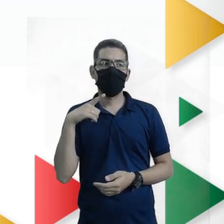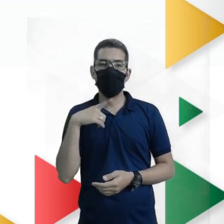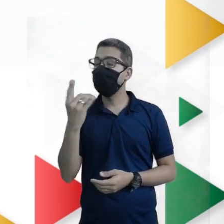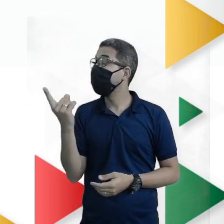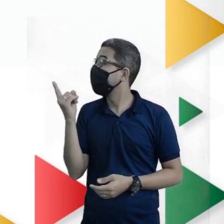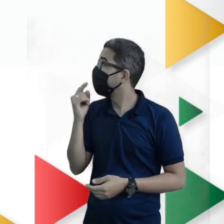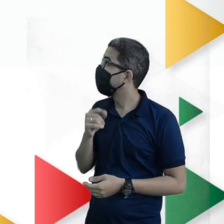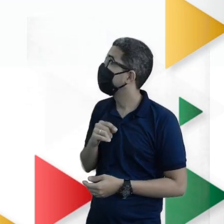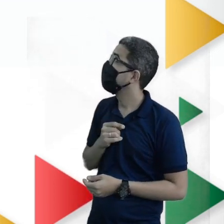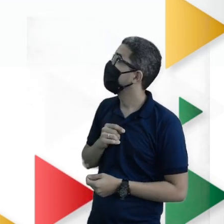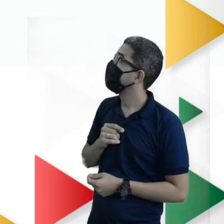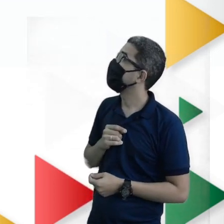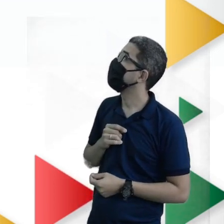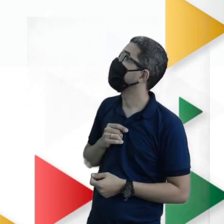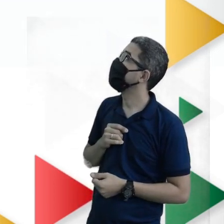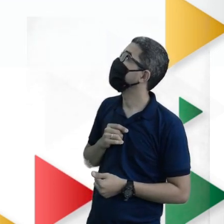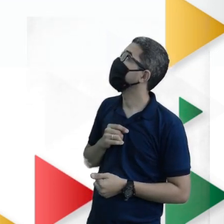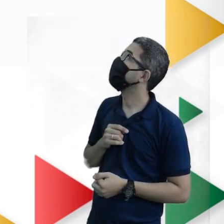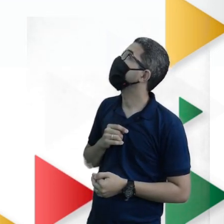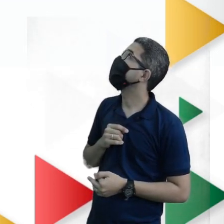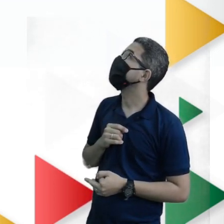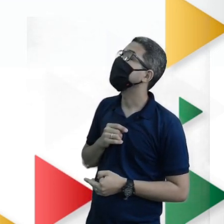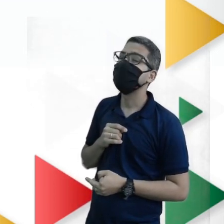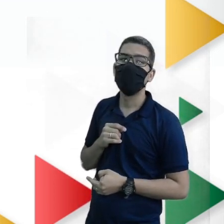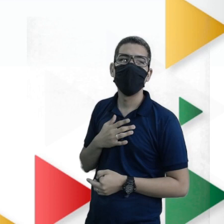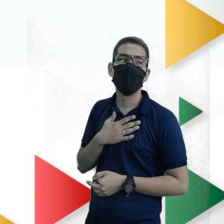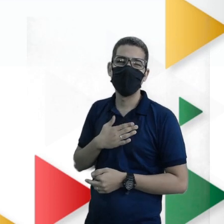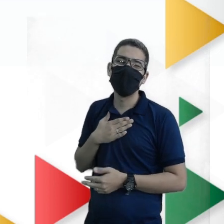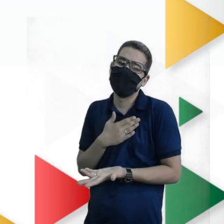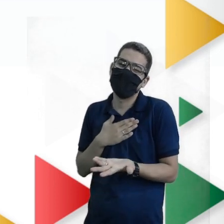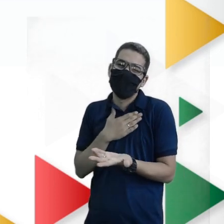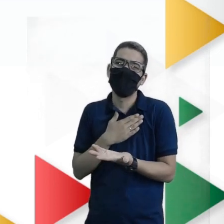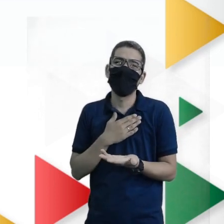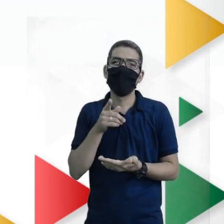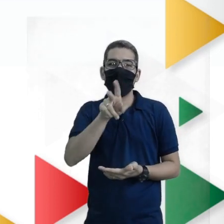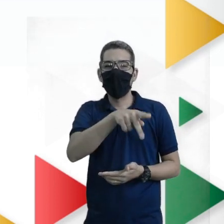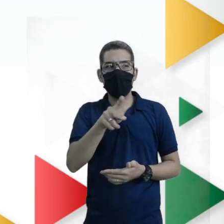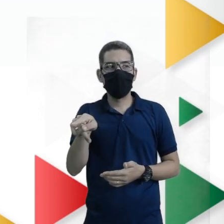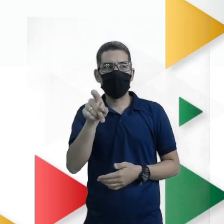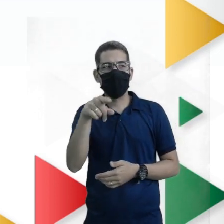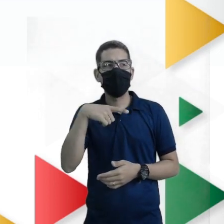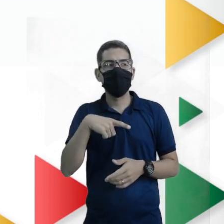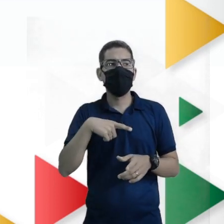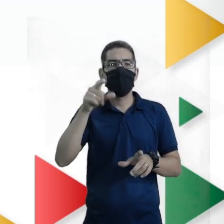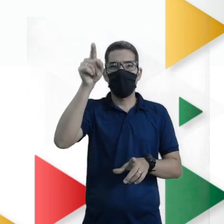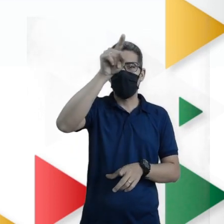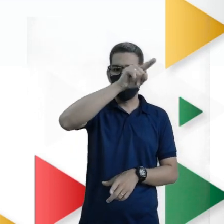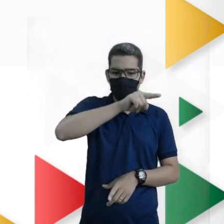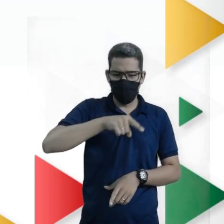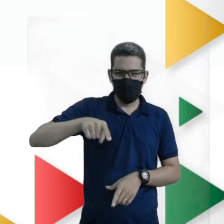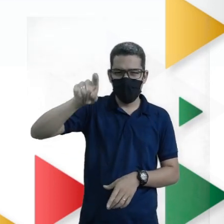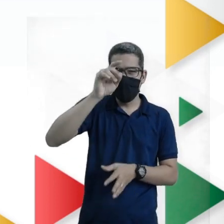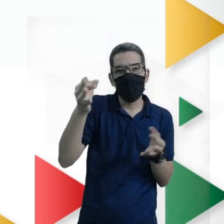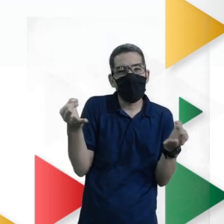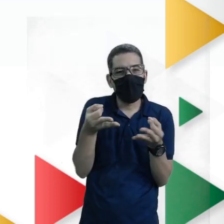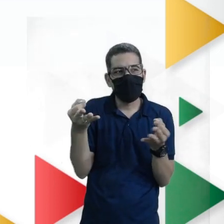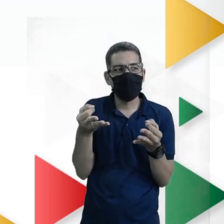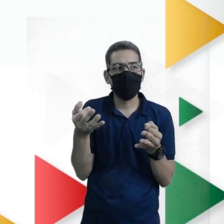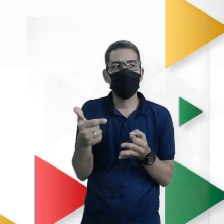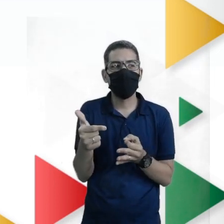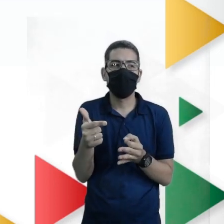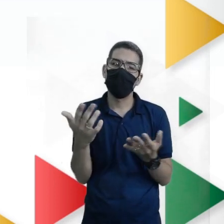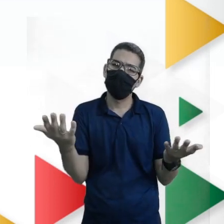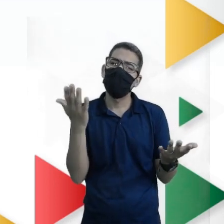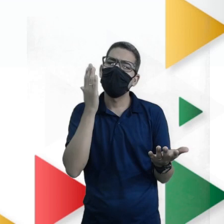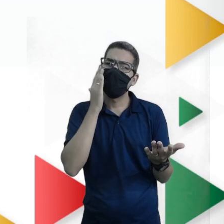botar agora para rodar. Olha que legal. Eu gosto disso aí. Professor, não está muito redondinho não. Claro, porque hoje nós sabemos que